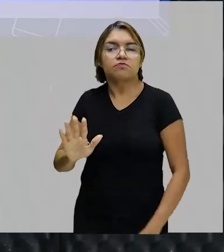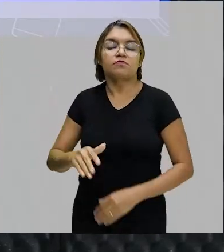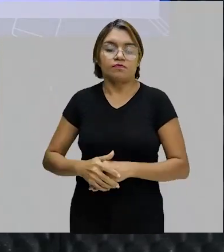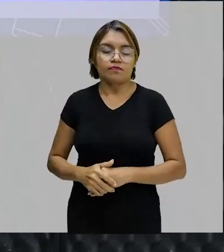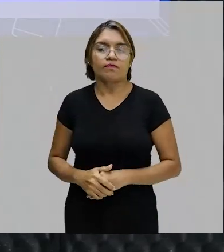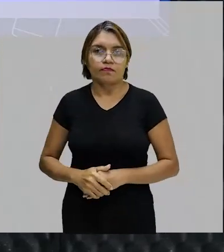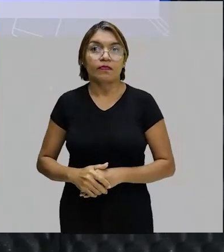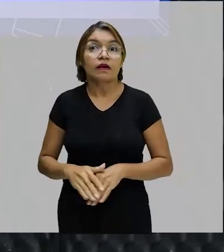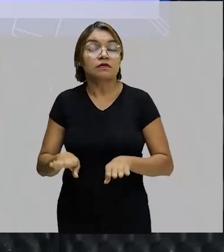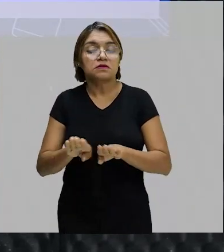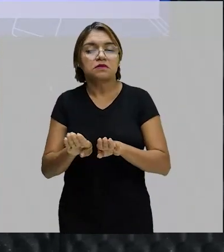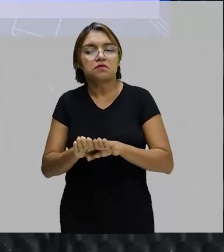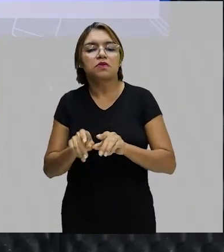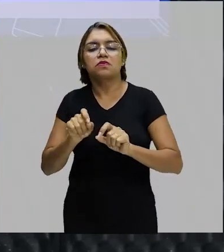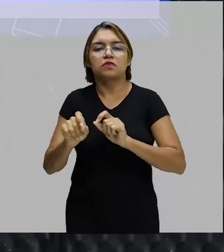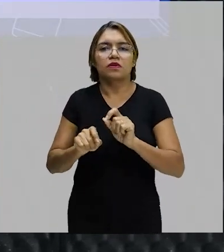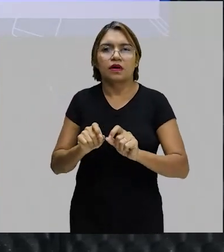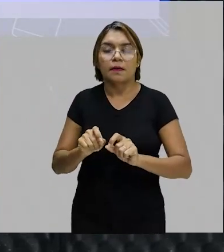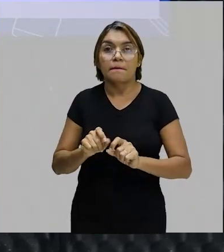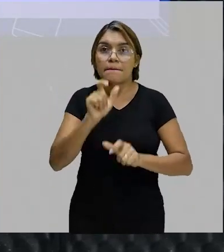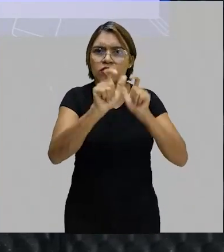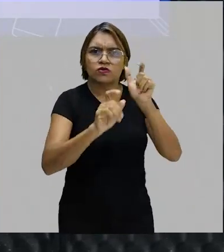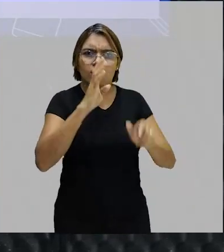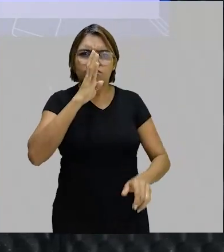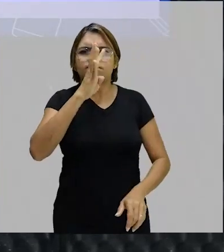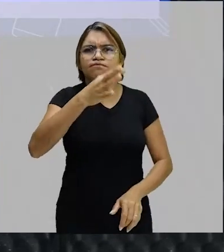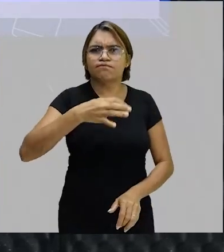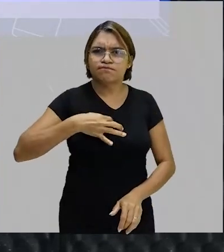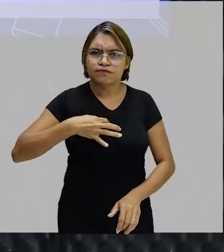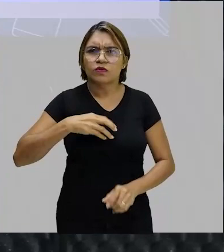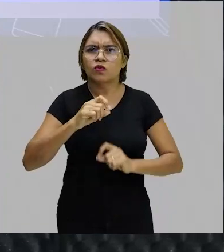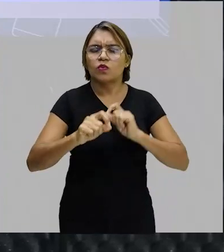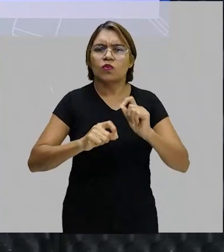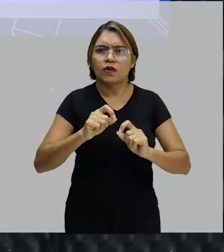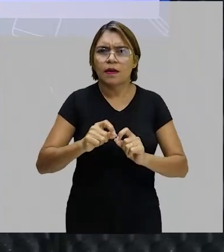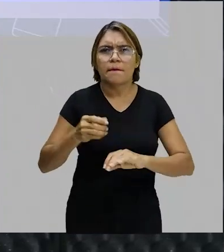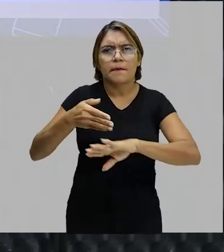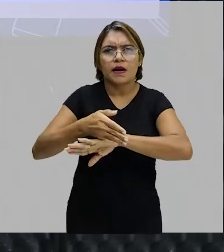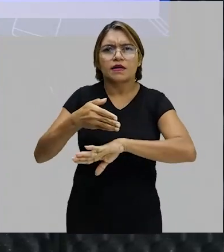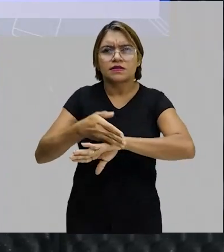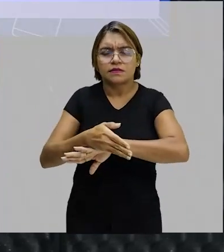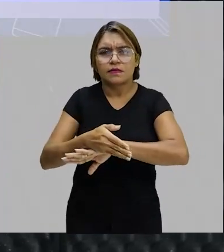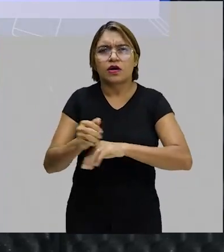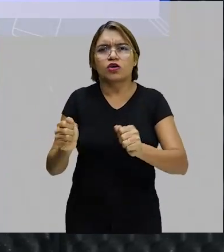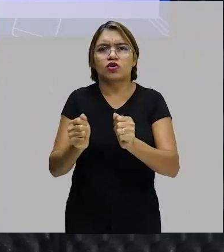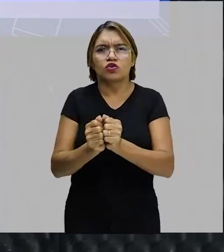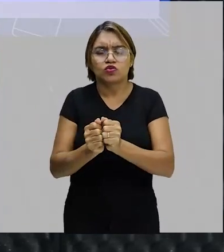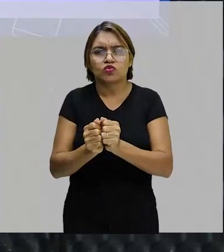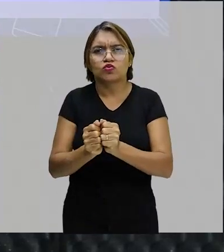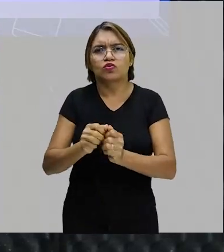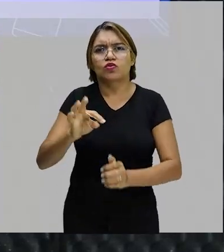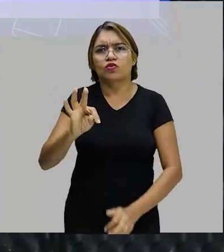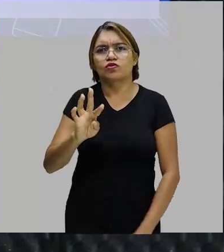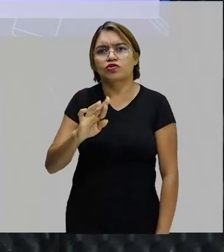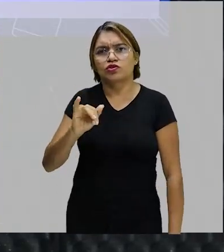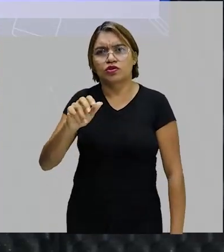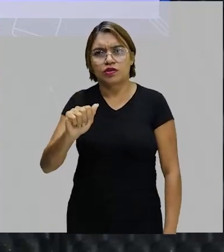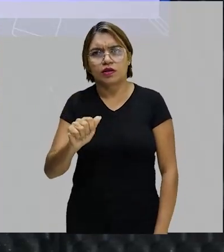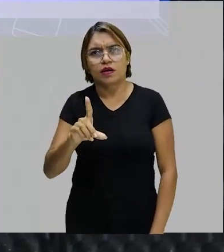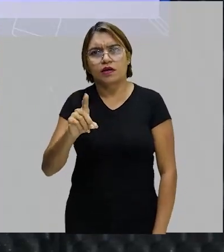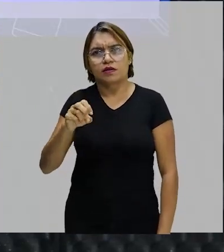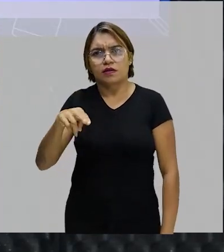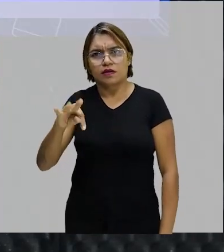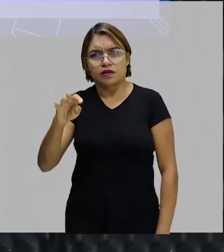né? E aí ele foi acusado de participar da Inconfidência Mineira junto com Tiradentes, foi preso, não aguentou toda